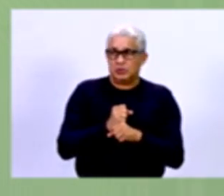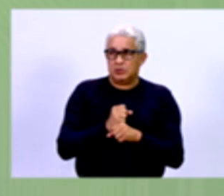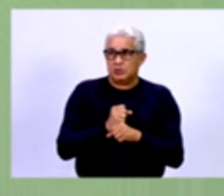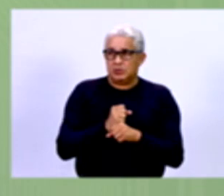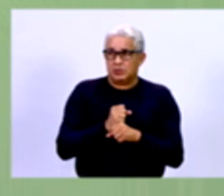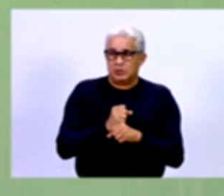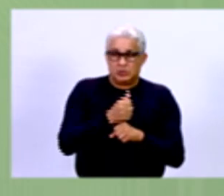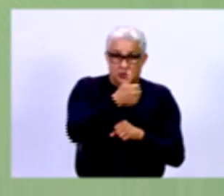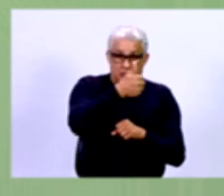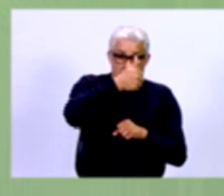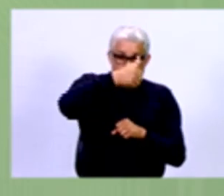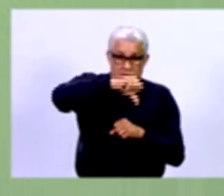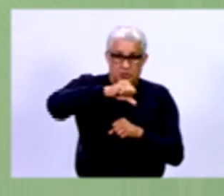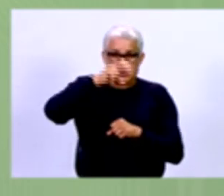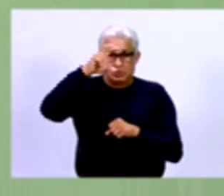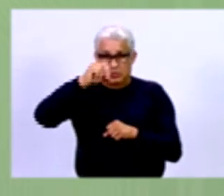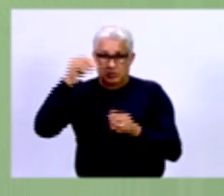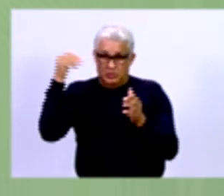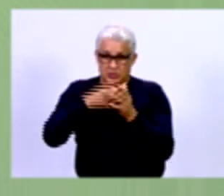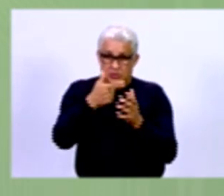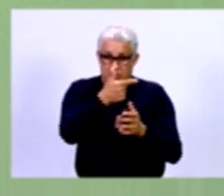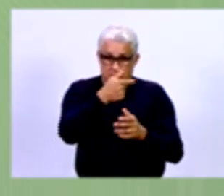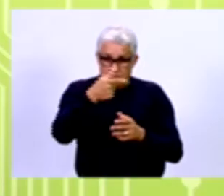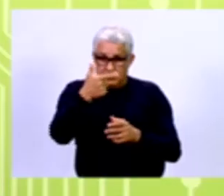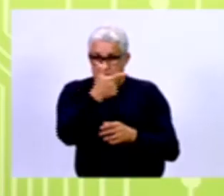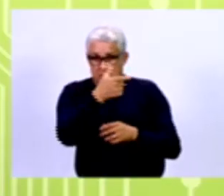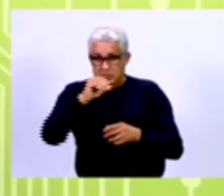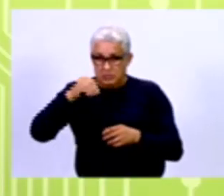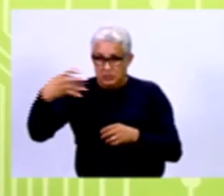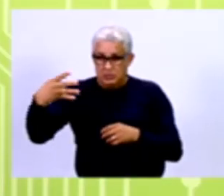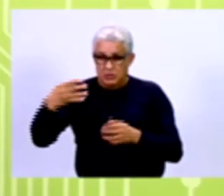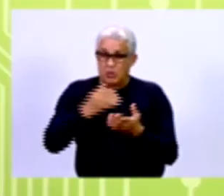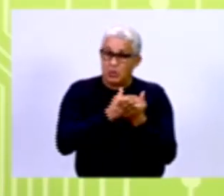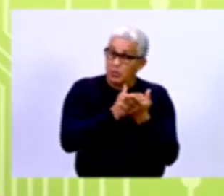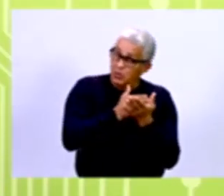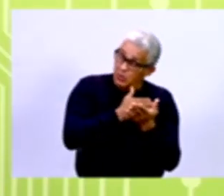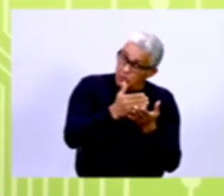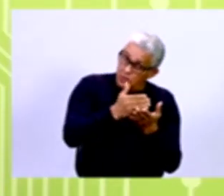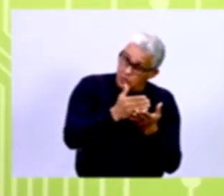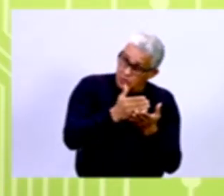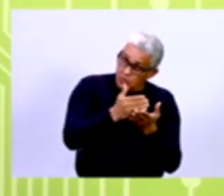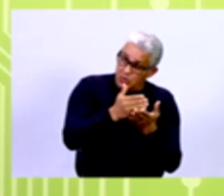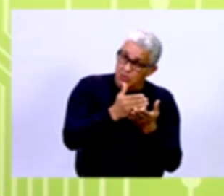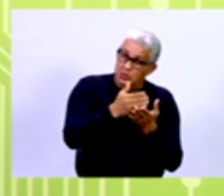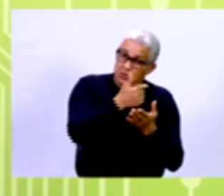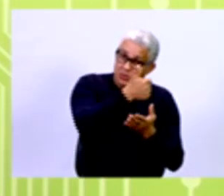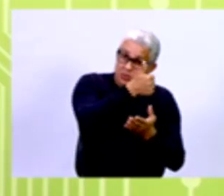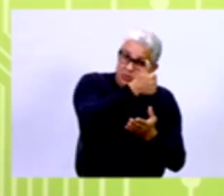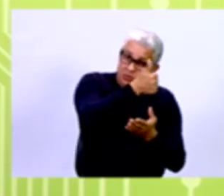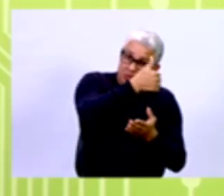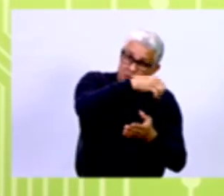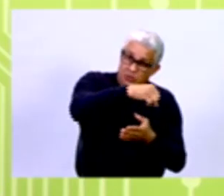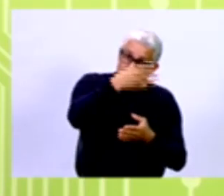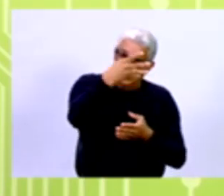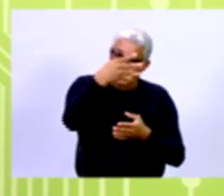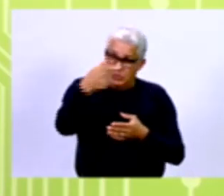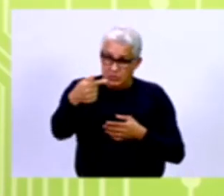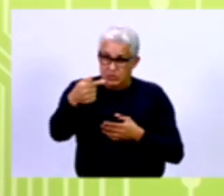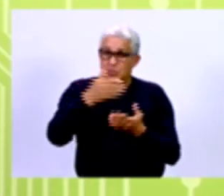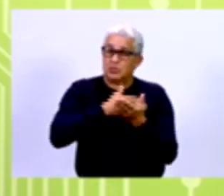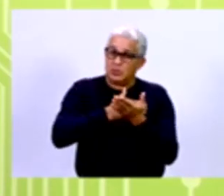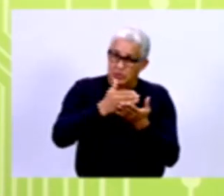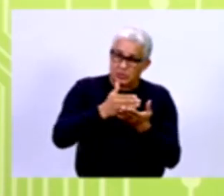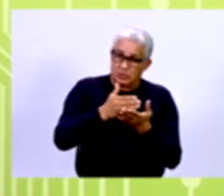a 2004. Lembrando que o nosso PIB começou a ser mensurado em 1947, mas